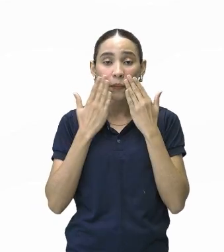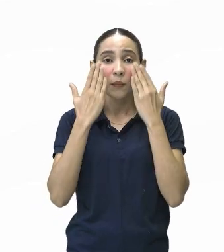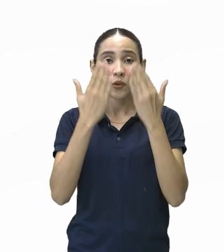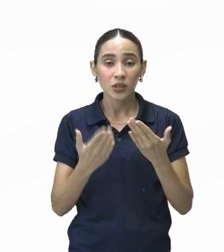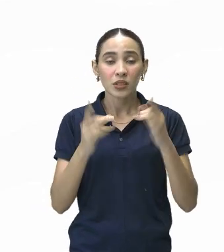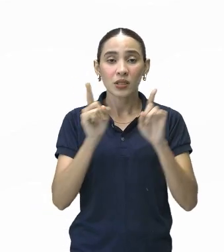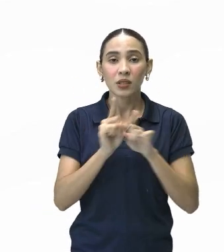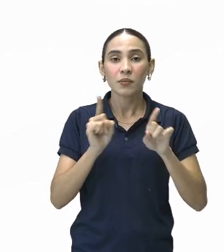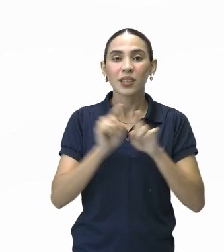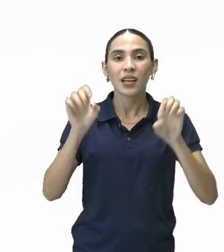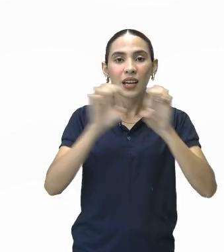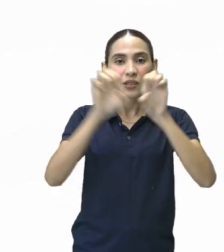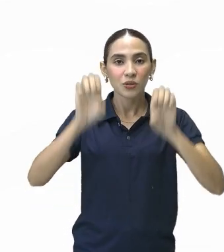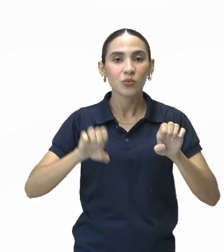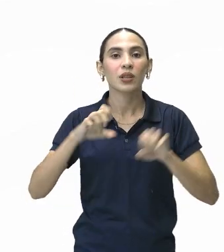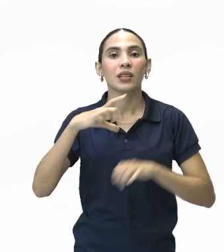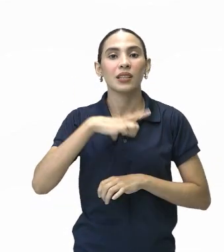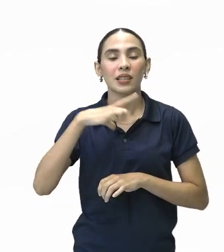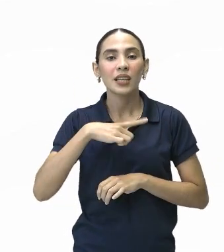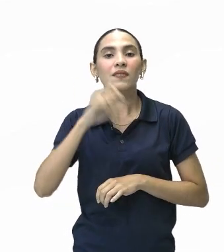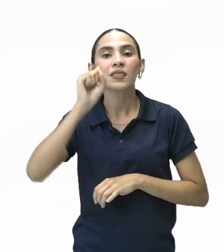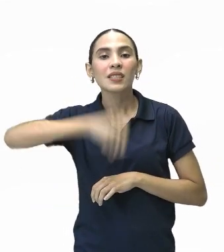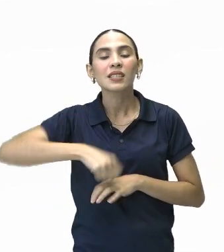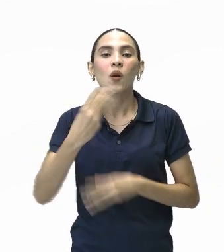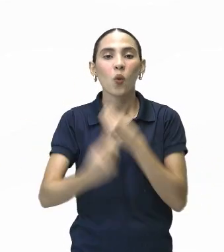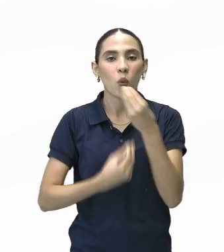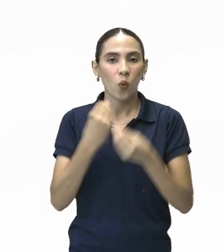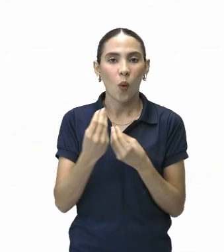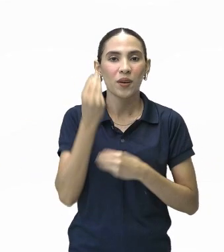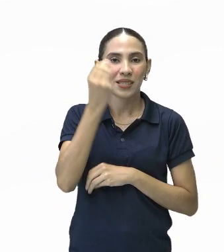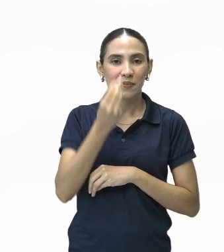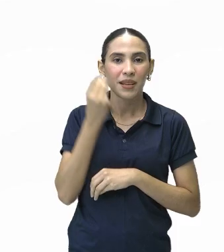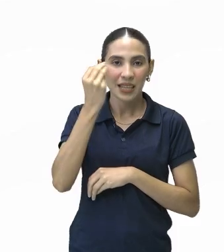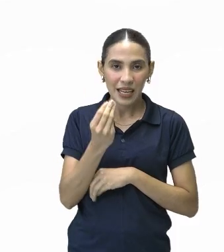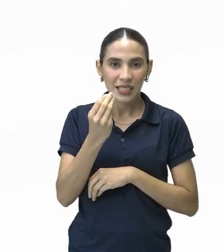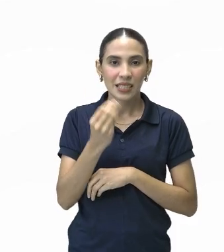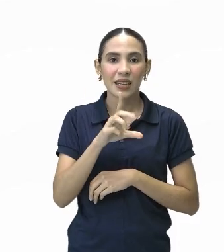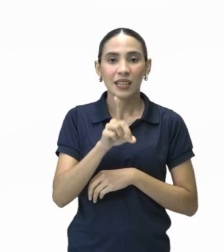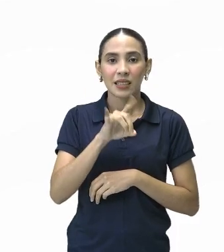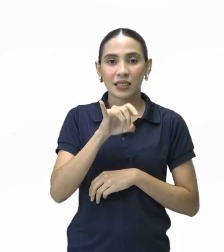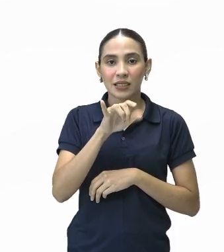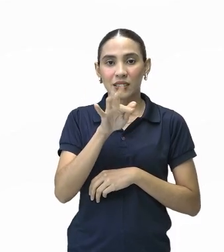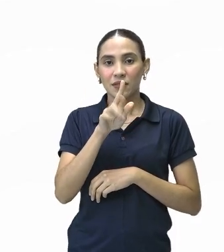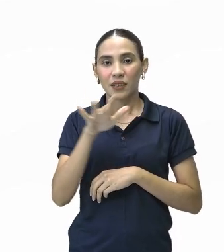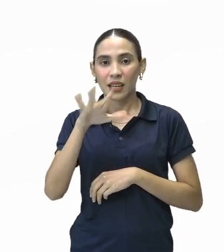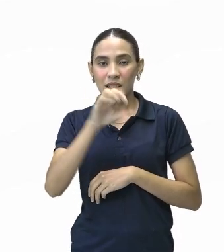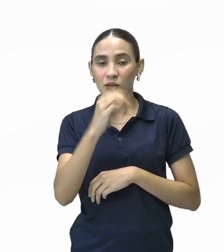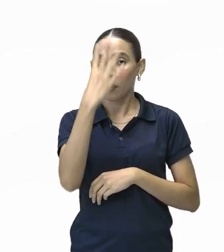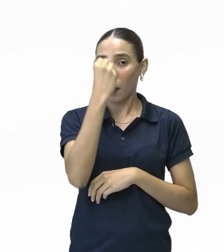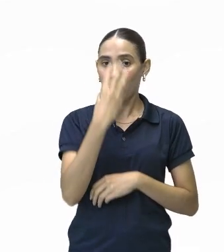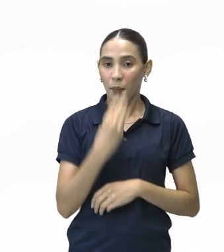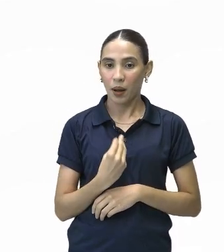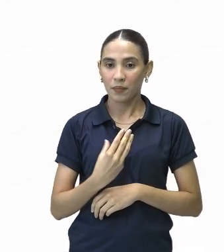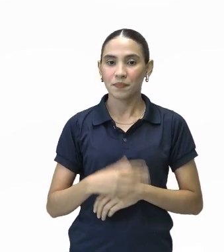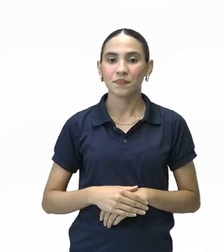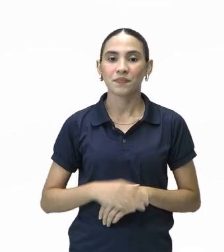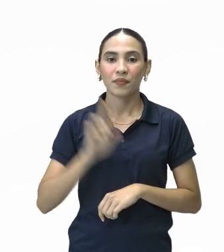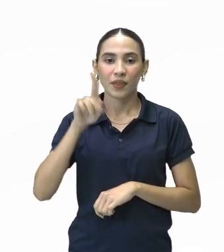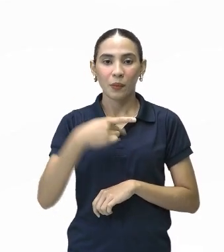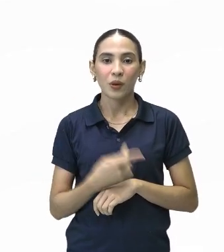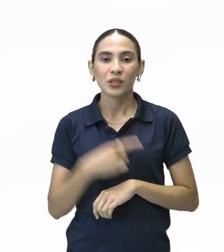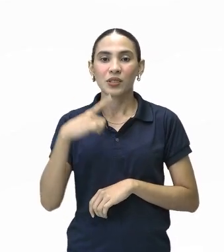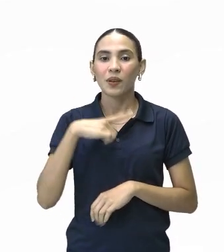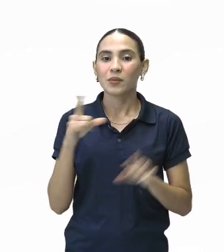mostrando que essa estrutura existia através desses experimentos, com difração de raio-x. Em seguida,